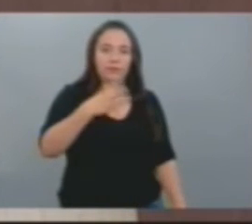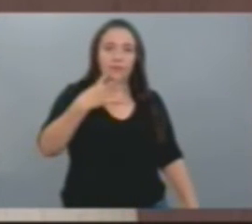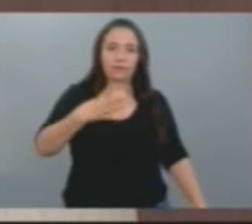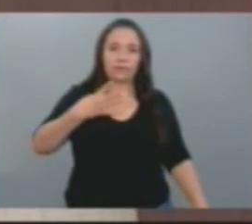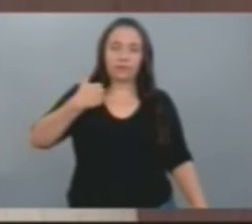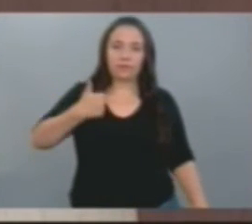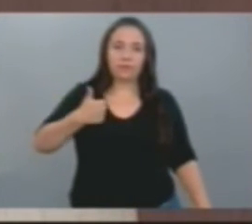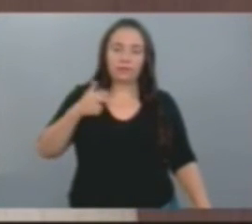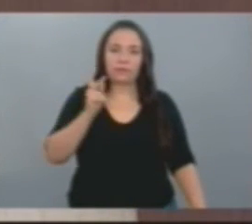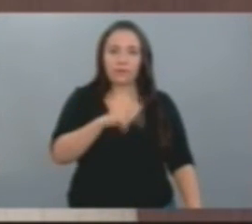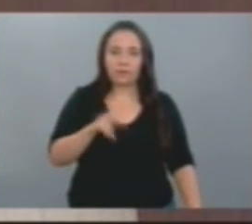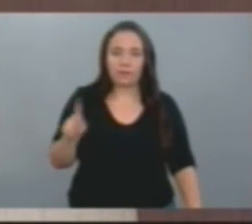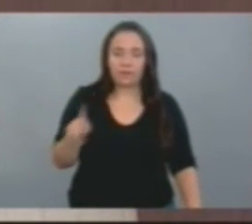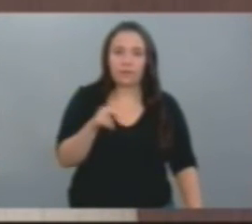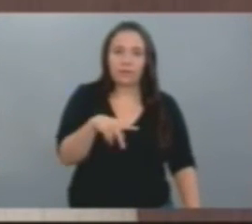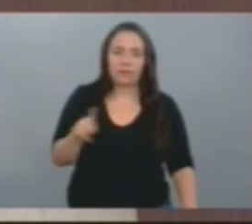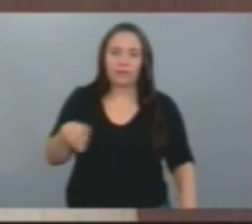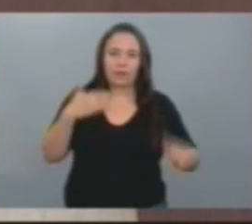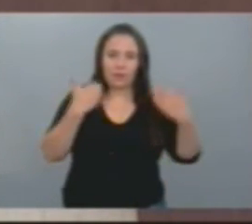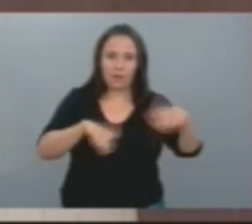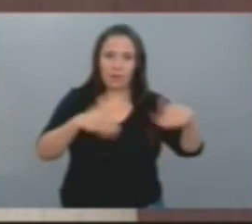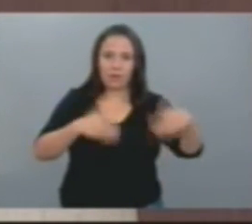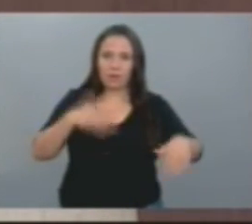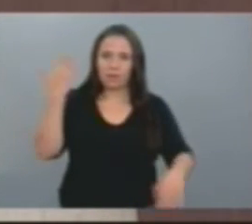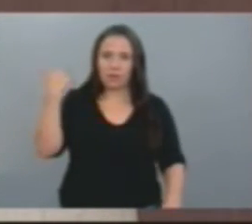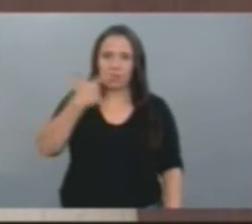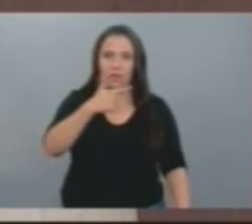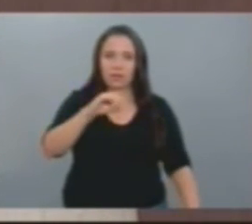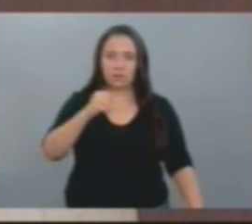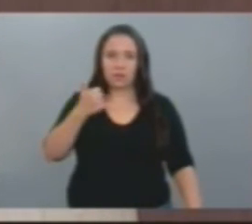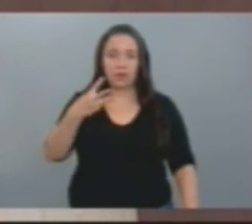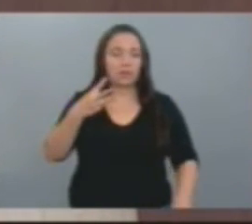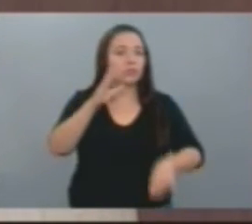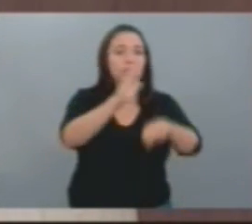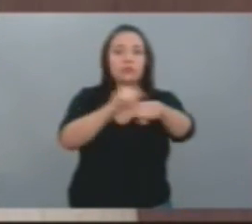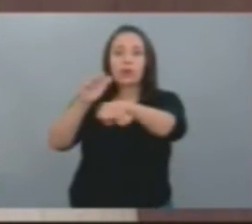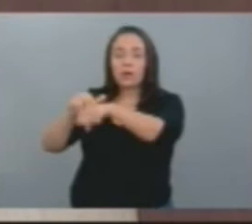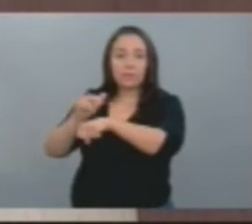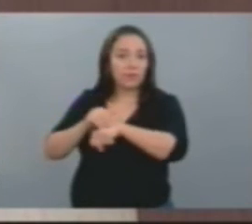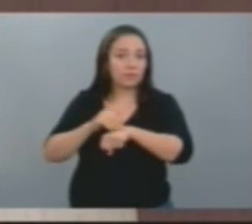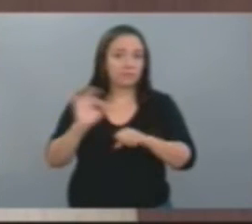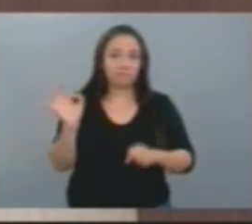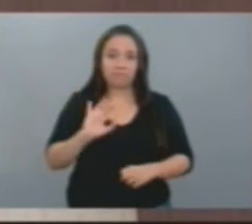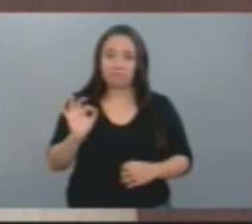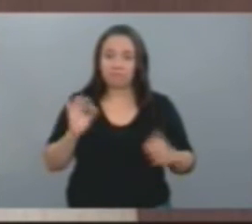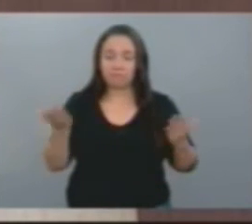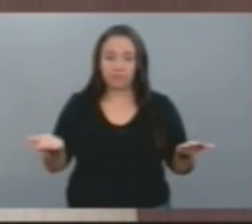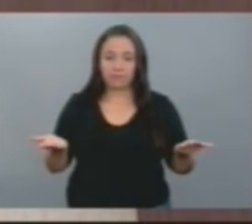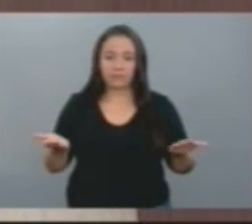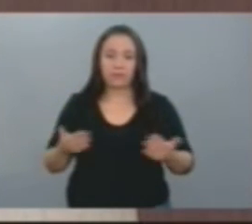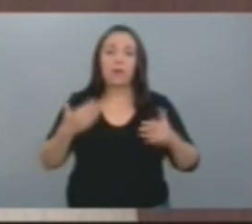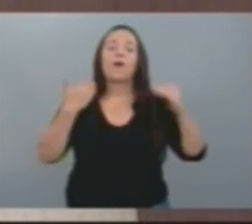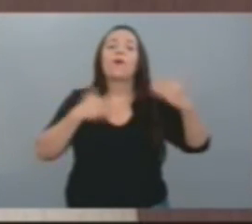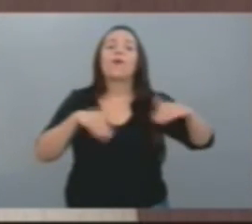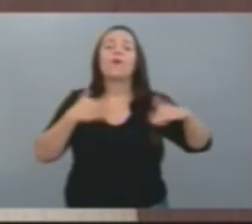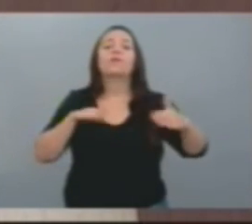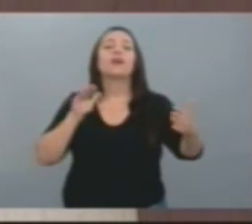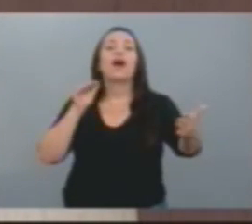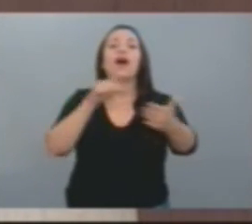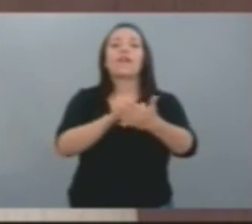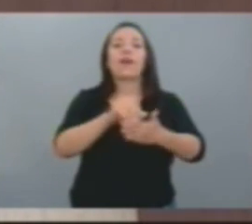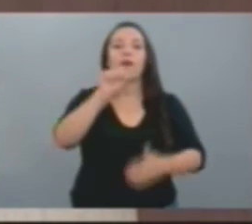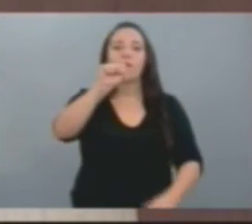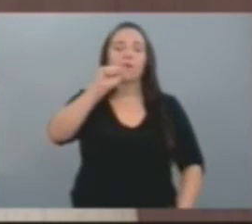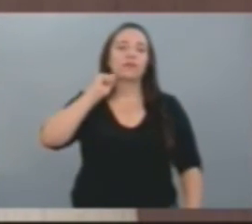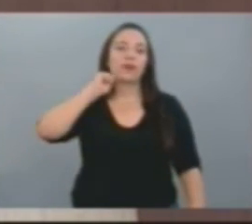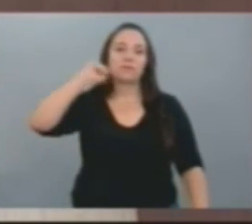341 professores do concurso de 2013 ainda não foram chamados. Sabe quando é que termina o concurso? A validade? 8 de